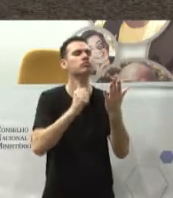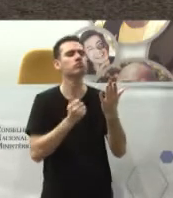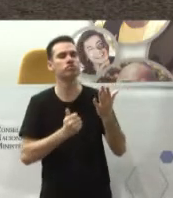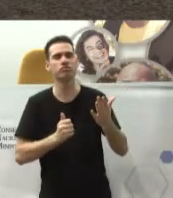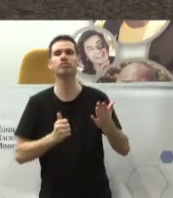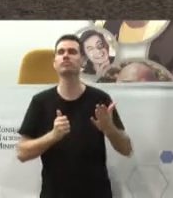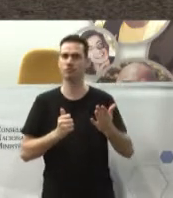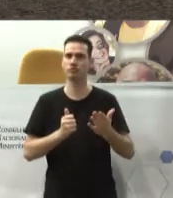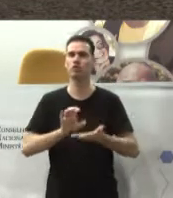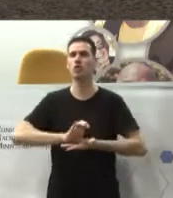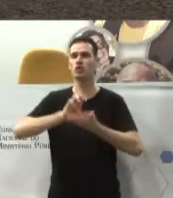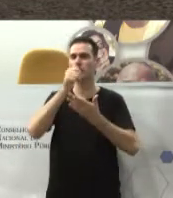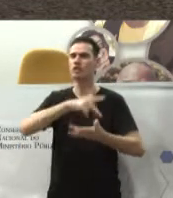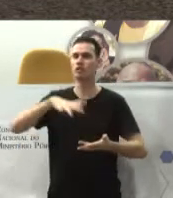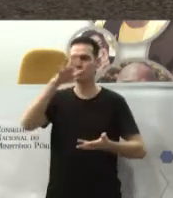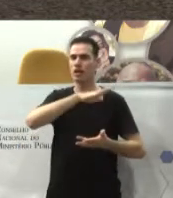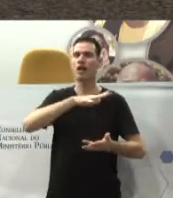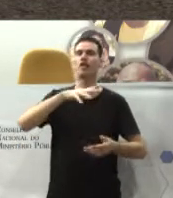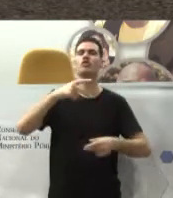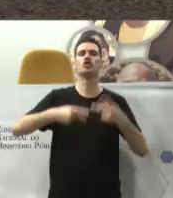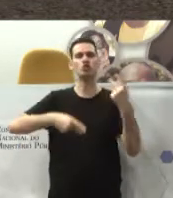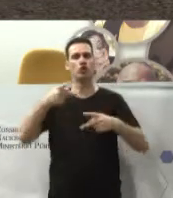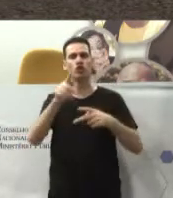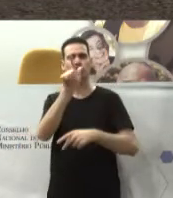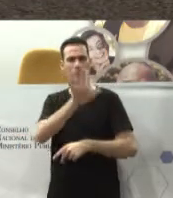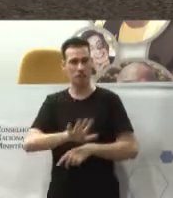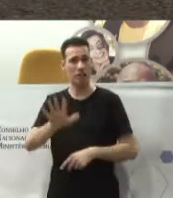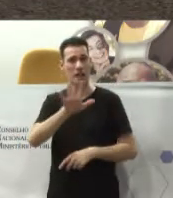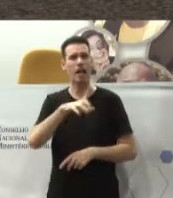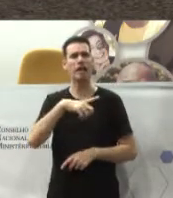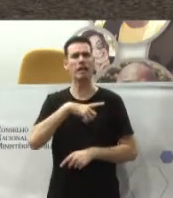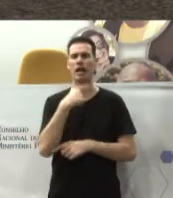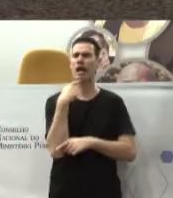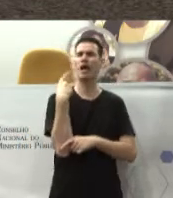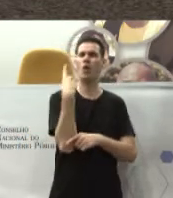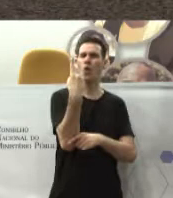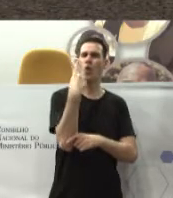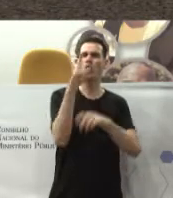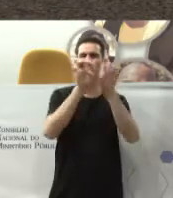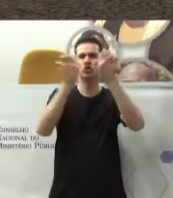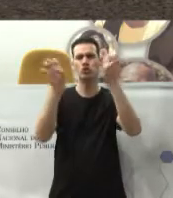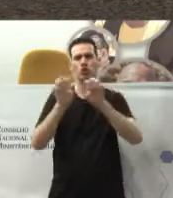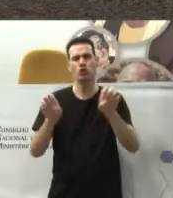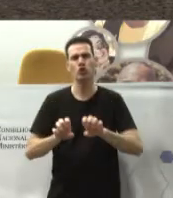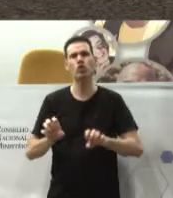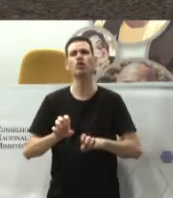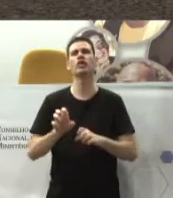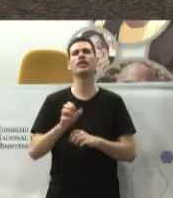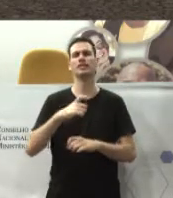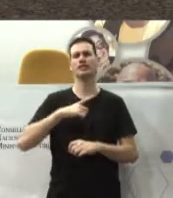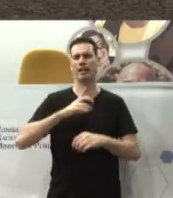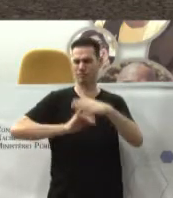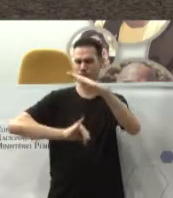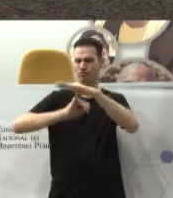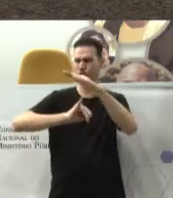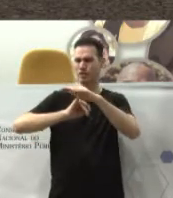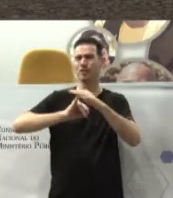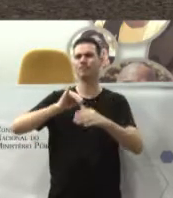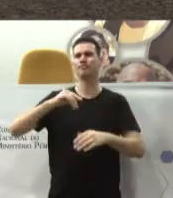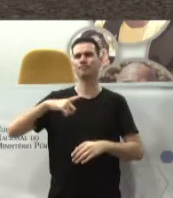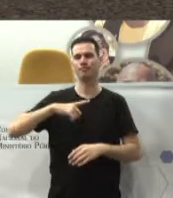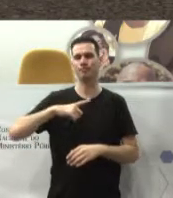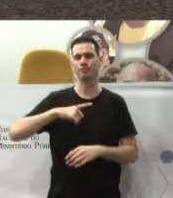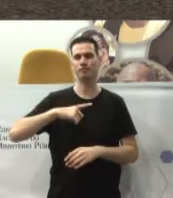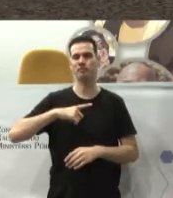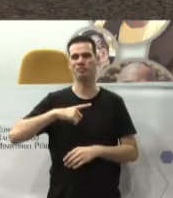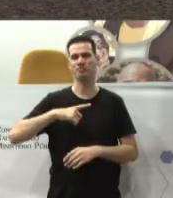ao Conselho Nacional de Procuradores Gerais, é a única estrutura nacional de organização e conduta que podemos ter e valorizar no